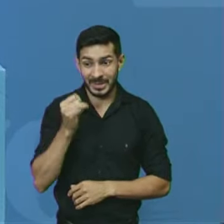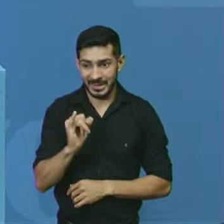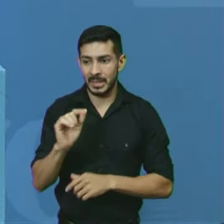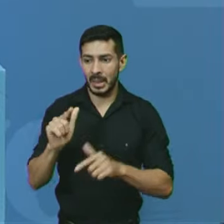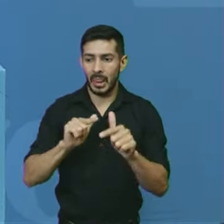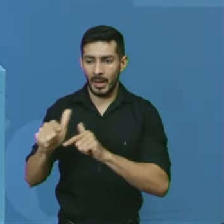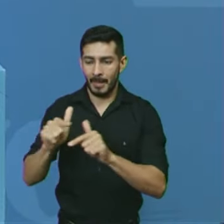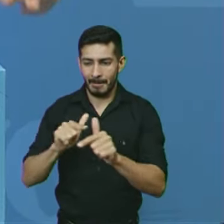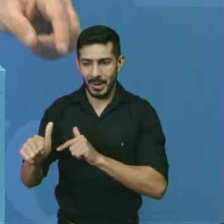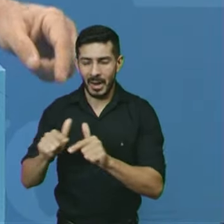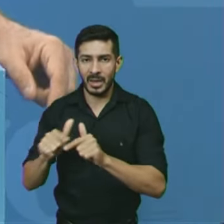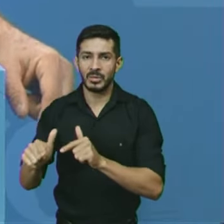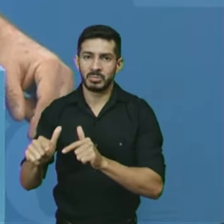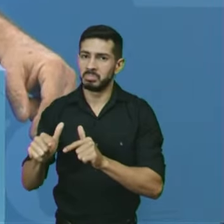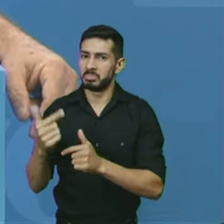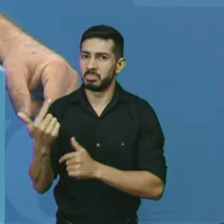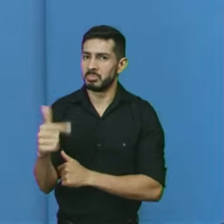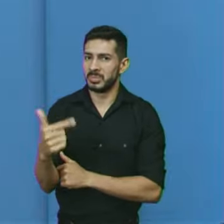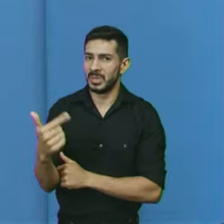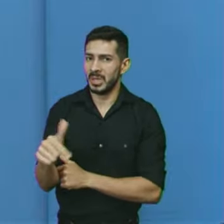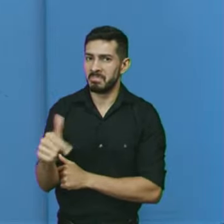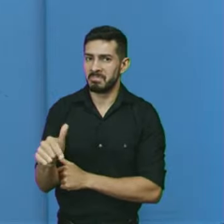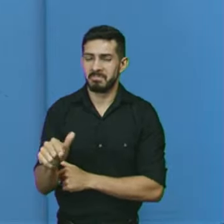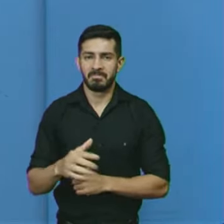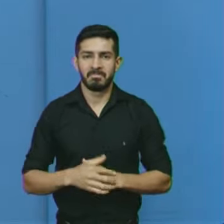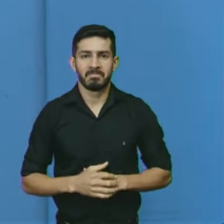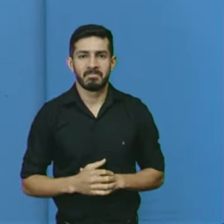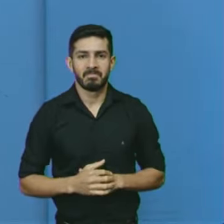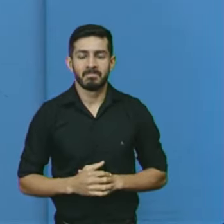eu e desse candidato muito bem o senhor ainda tinha